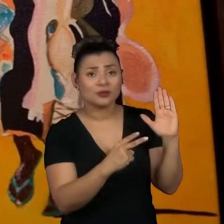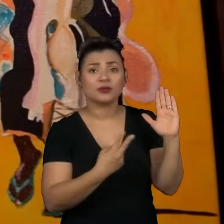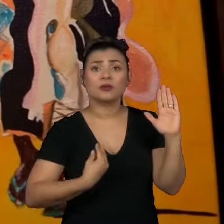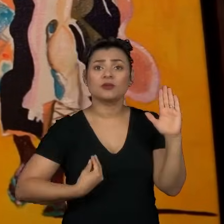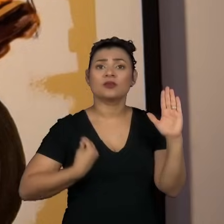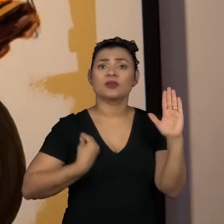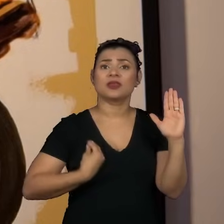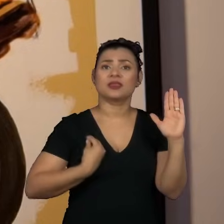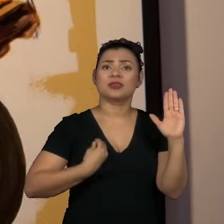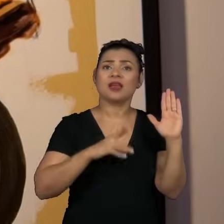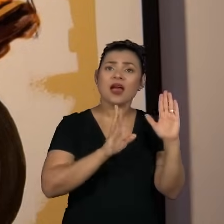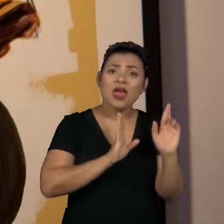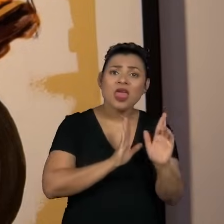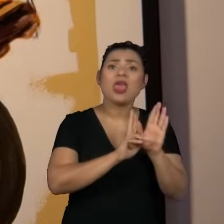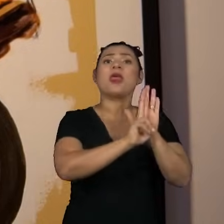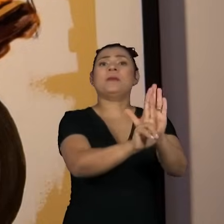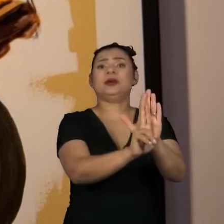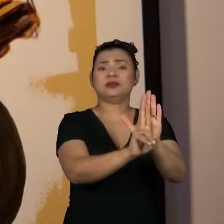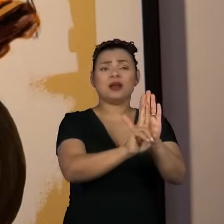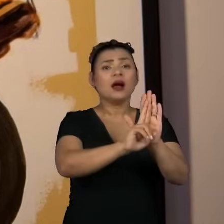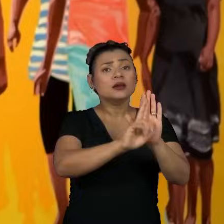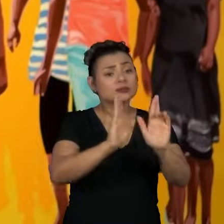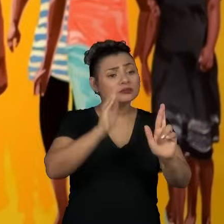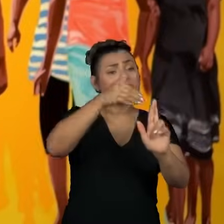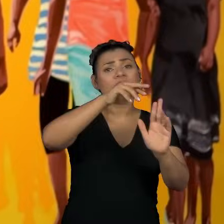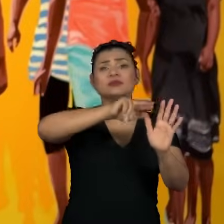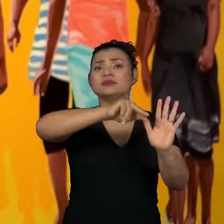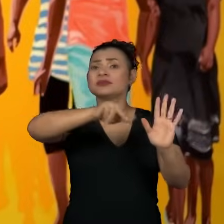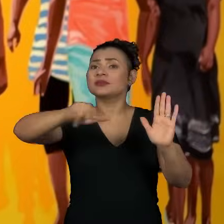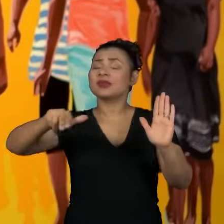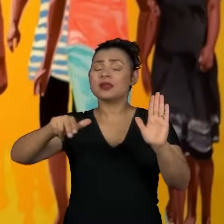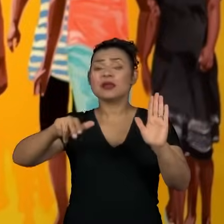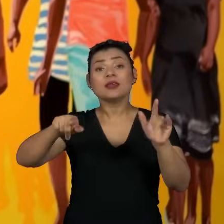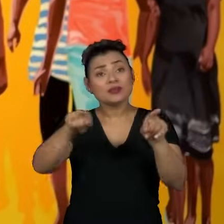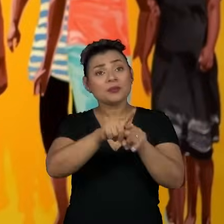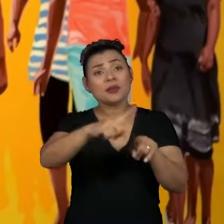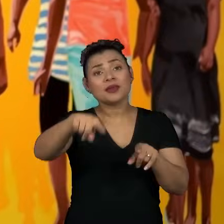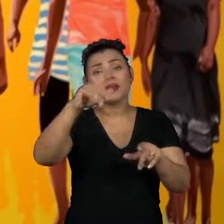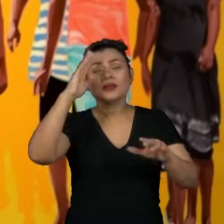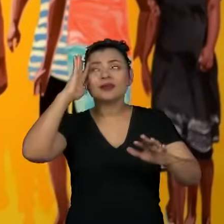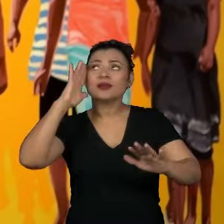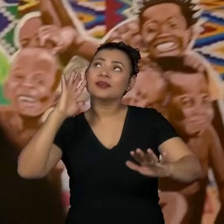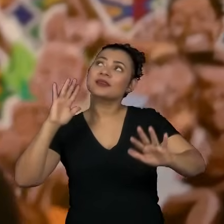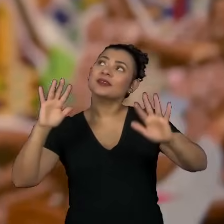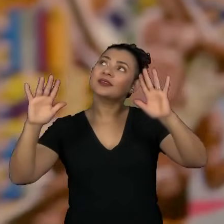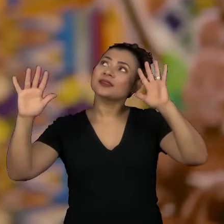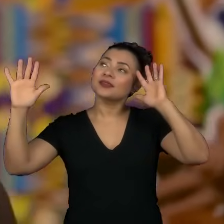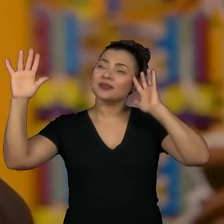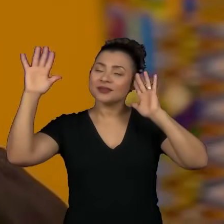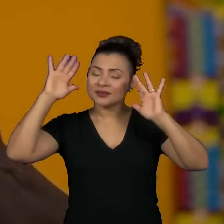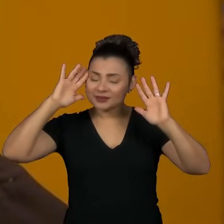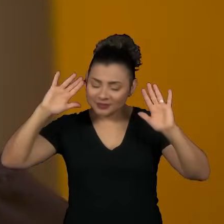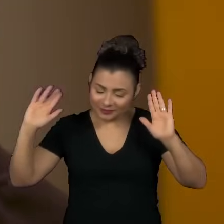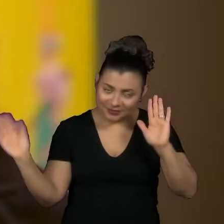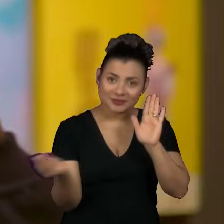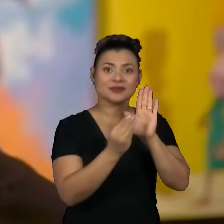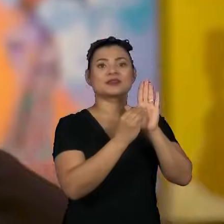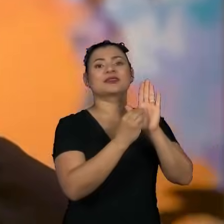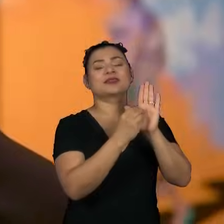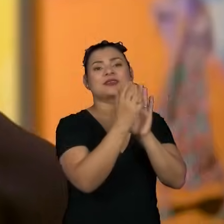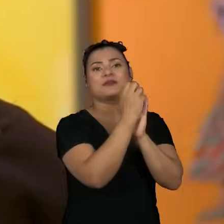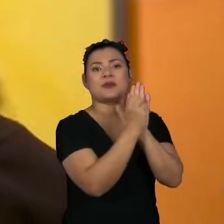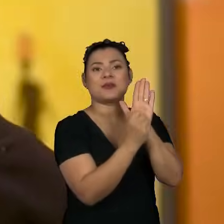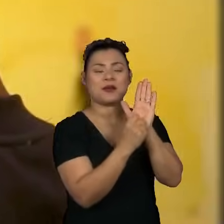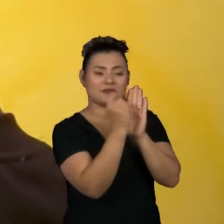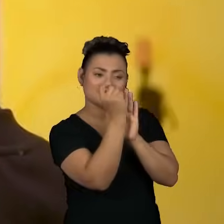pessoas representadas nas telas, mas fazer com que elas viajem também nesses lugares e sintam